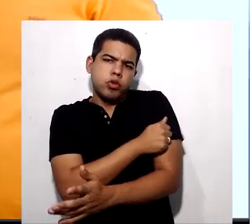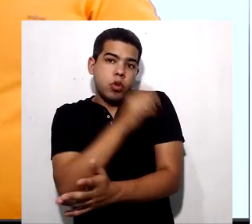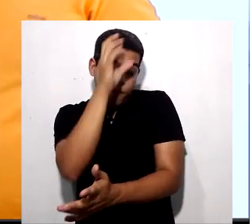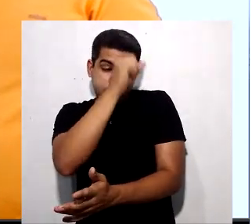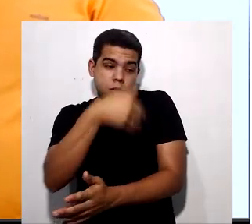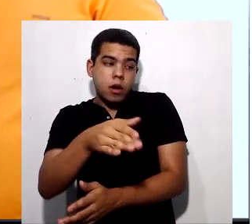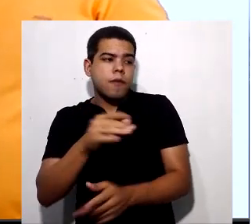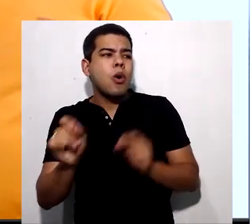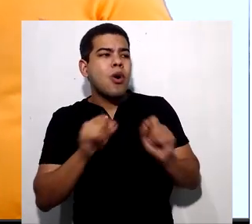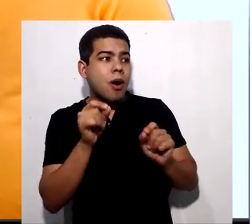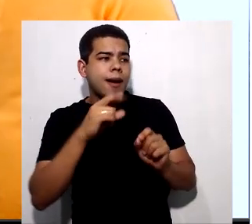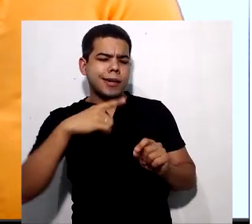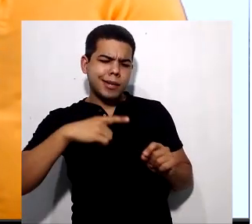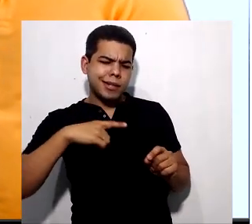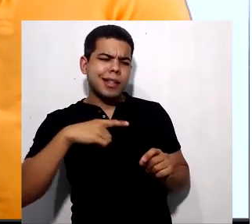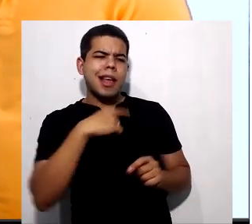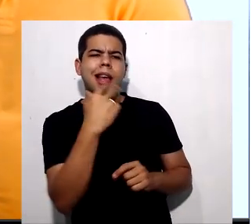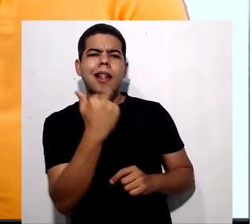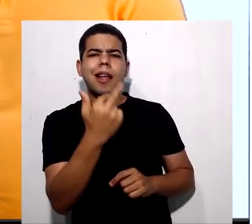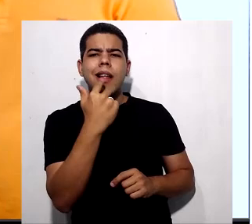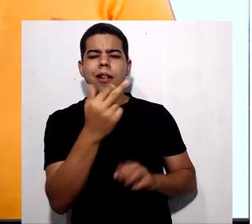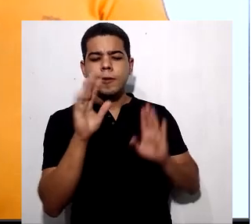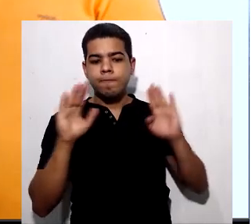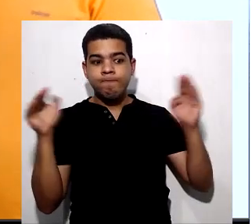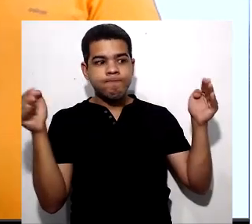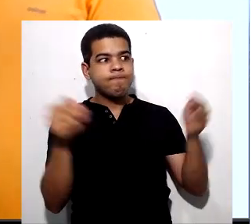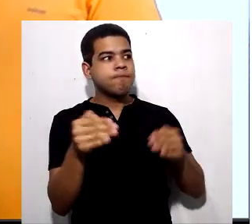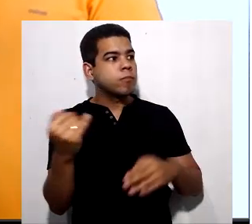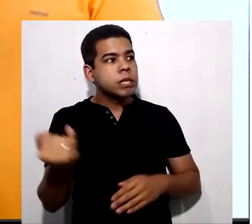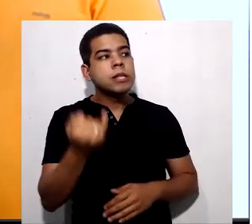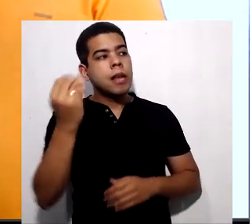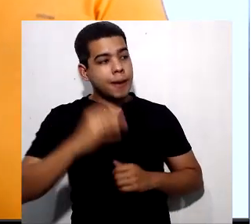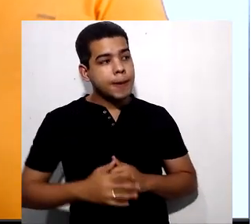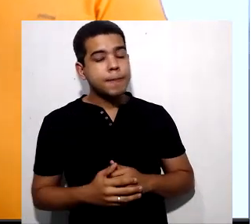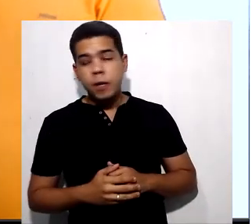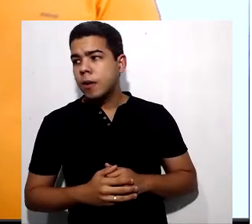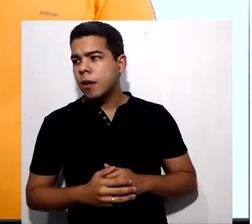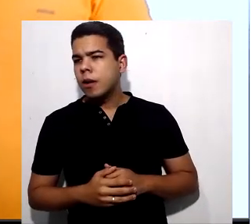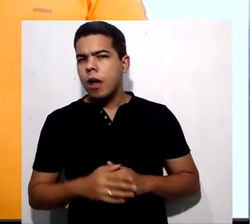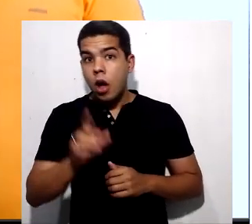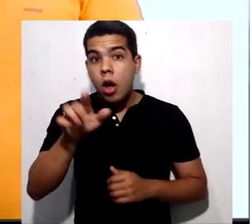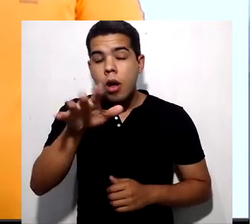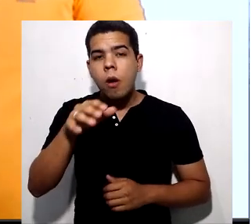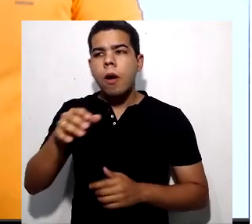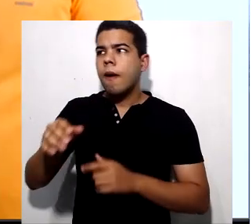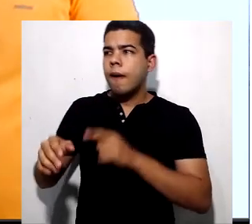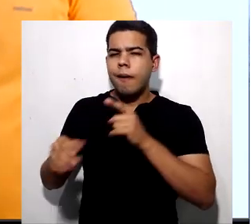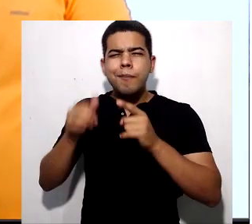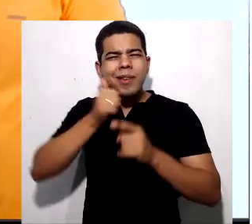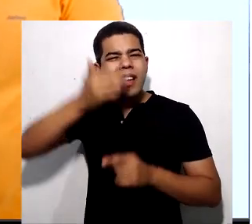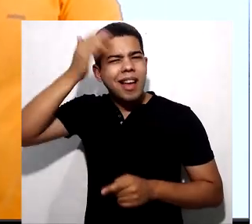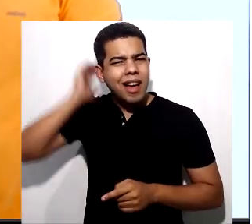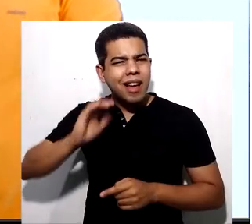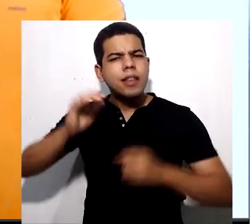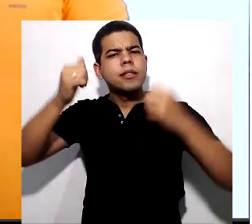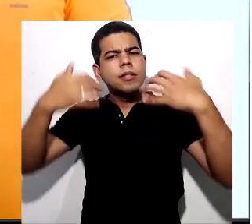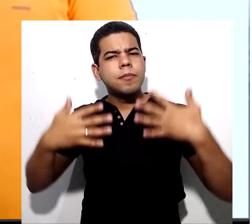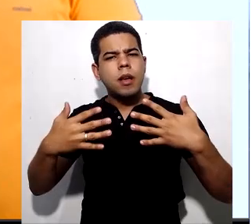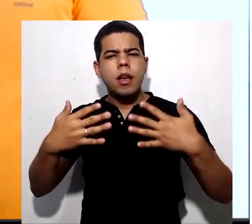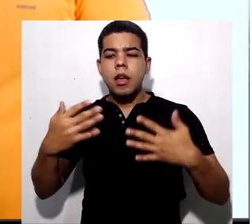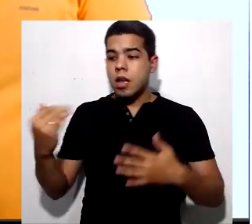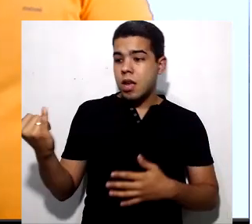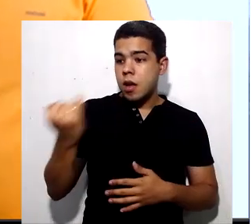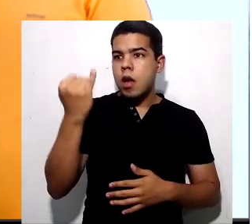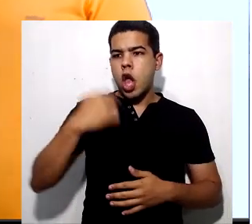que valorizou, que trabalhou a questão da linguagem, certo? Clarice dizia, viu, meus queridos estudantes, ela dizia o seguinte: o mais importante não foi